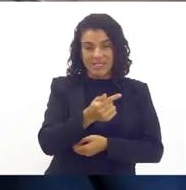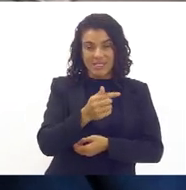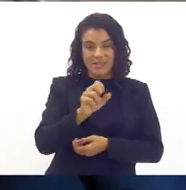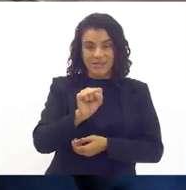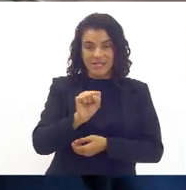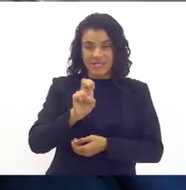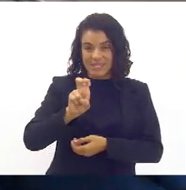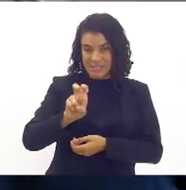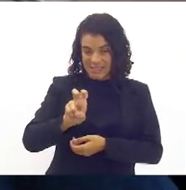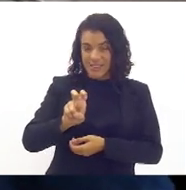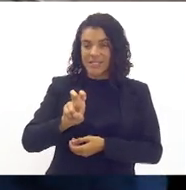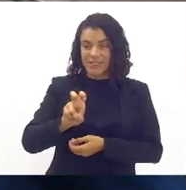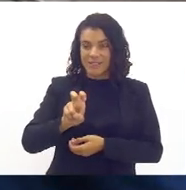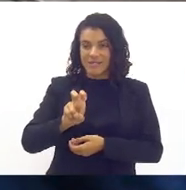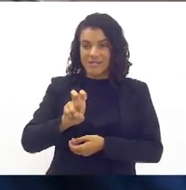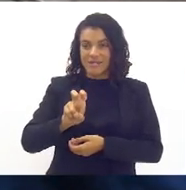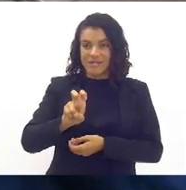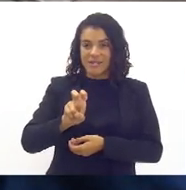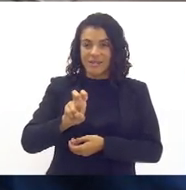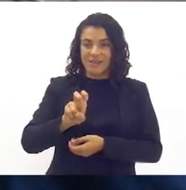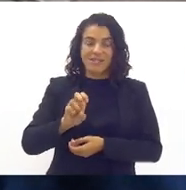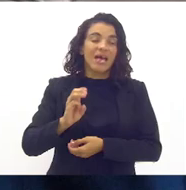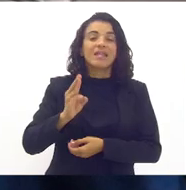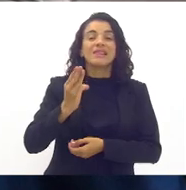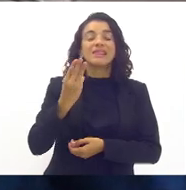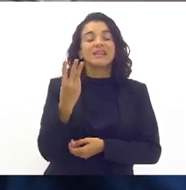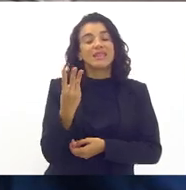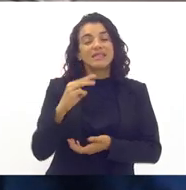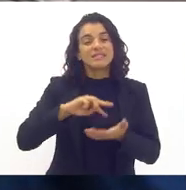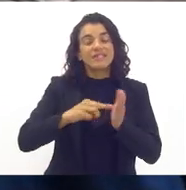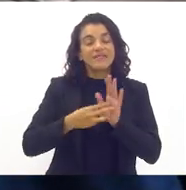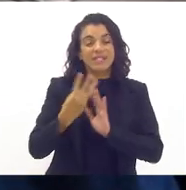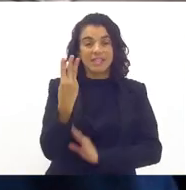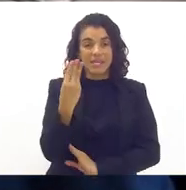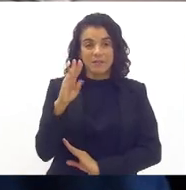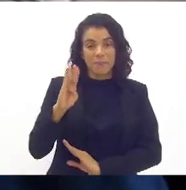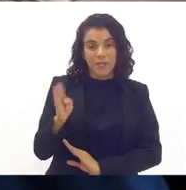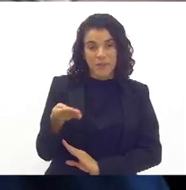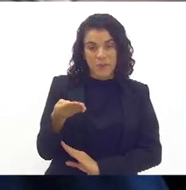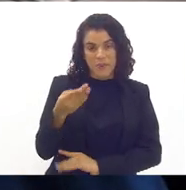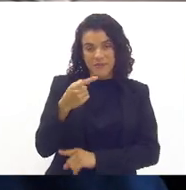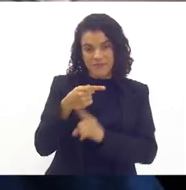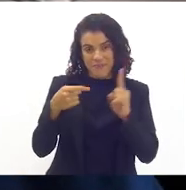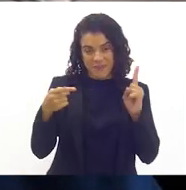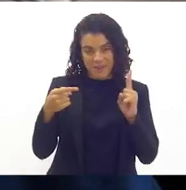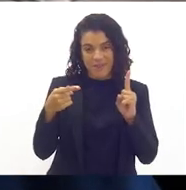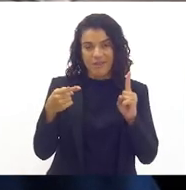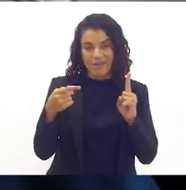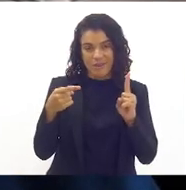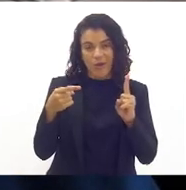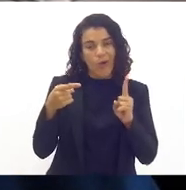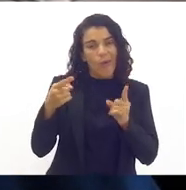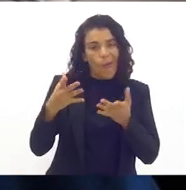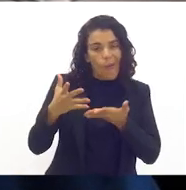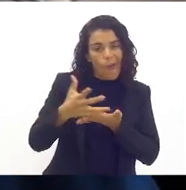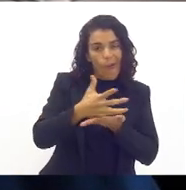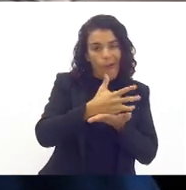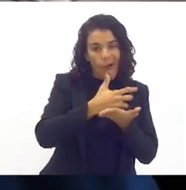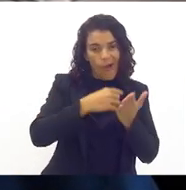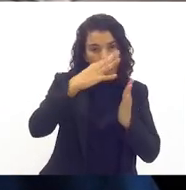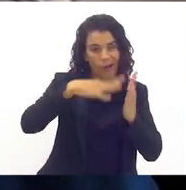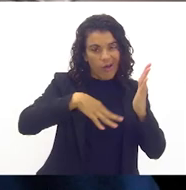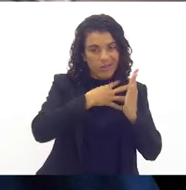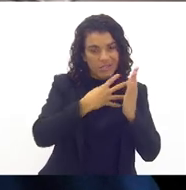785, vamos lá, isso aqui dá 3 bilhões e meio. Então, no orçamento que já está entregue,